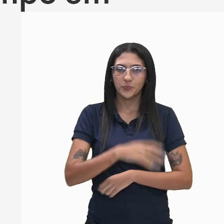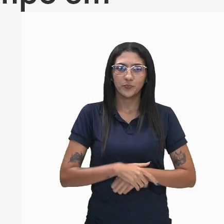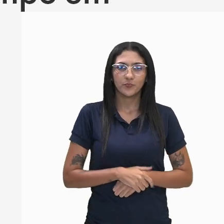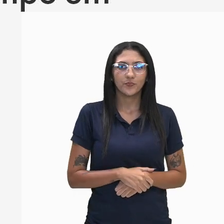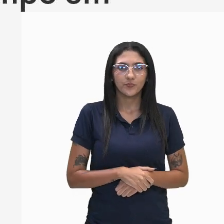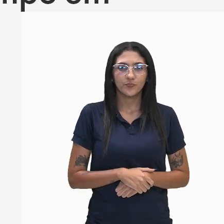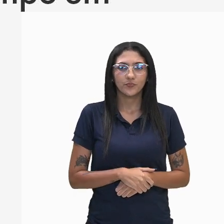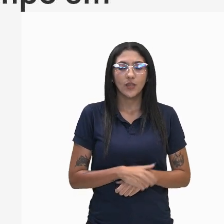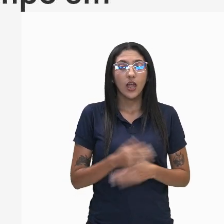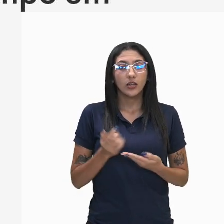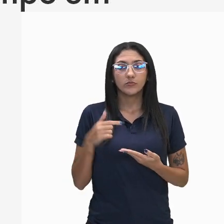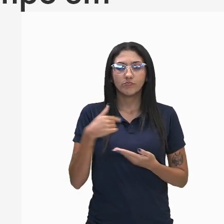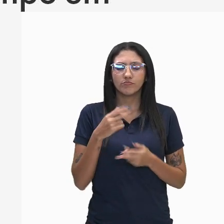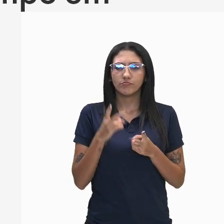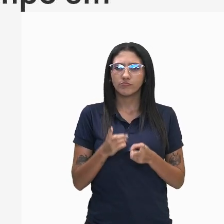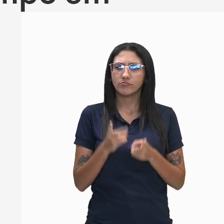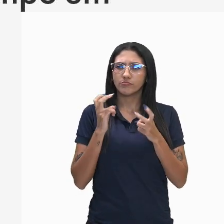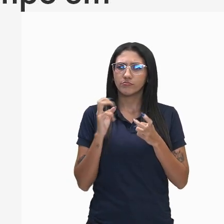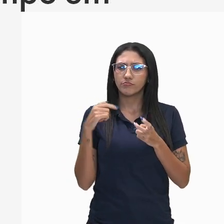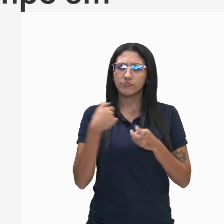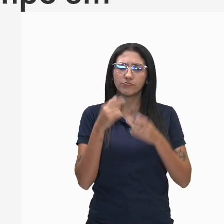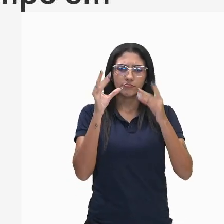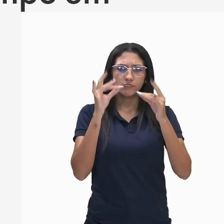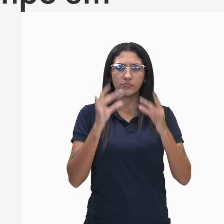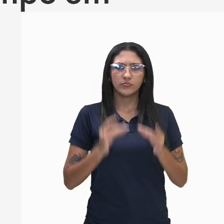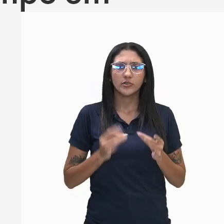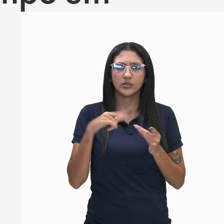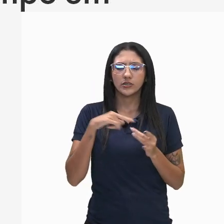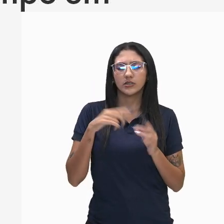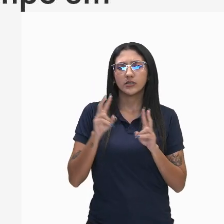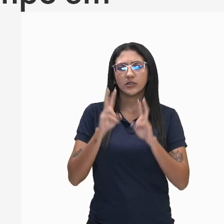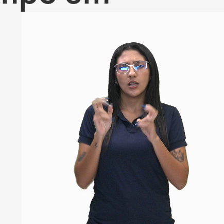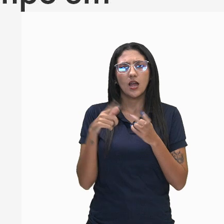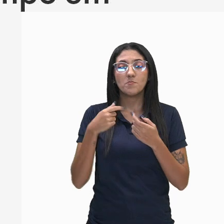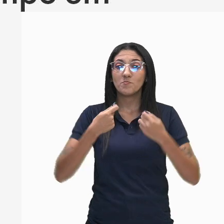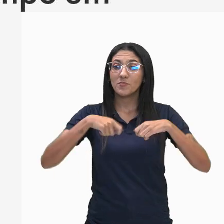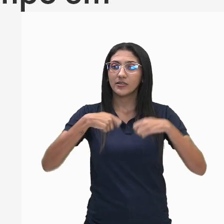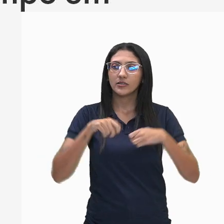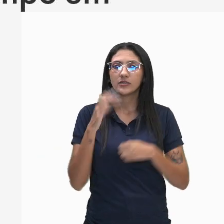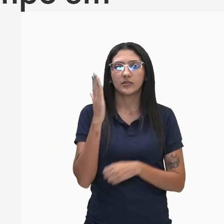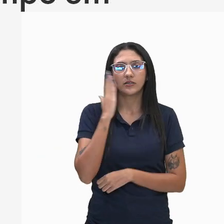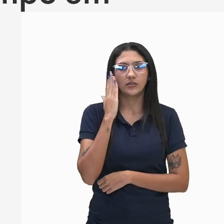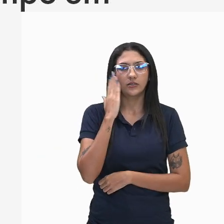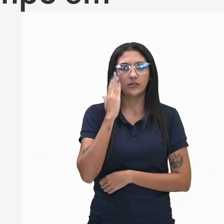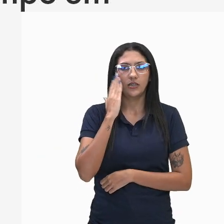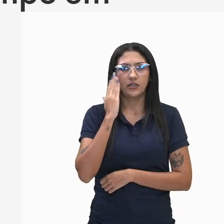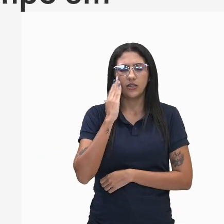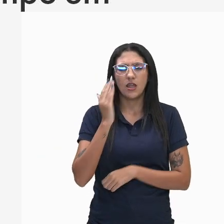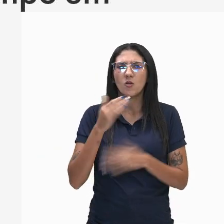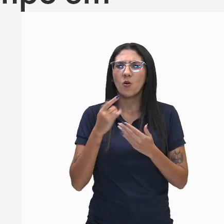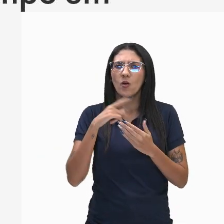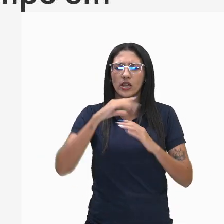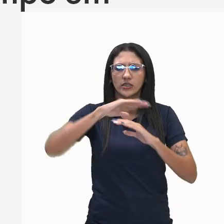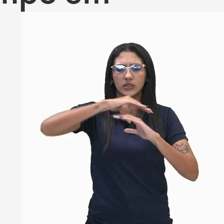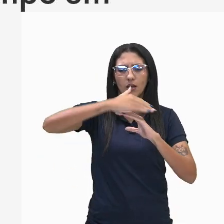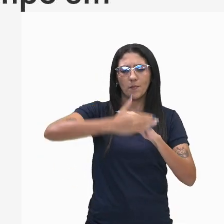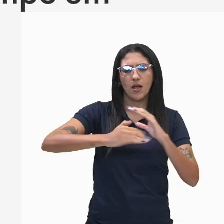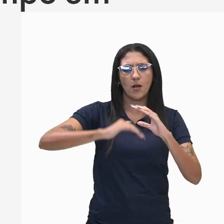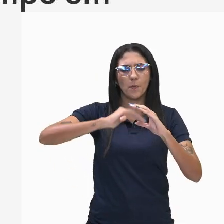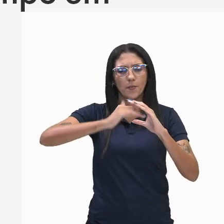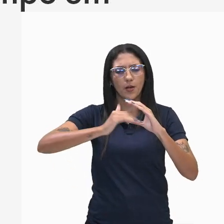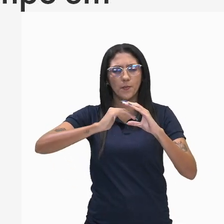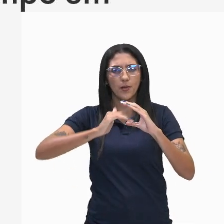gente observa que quando a gente fala sobre as placas tectônicas, é necessário que a gente entenda sobre as camadas da Terra,